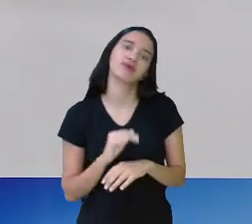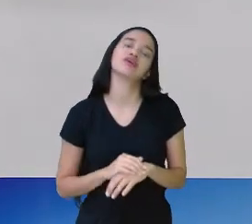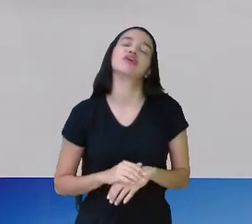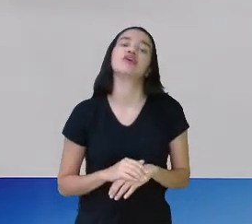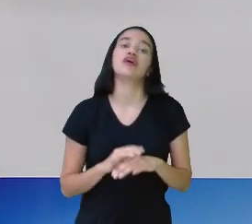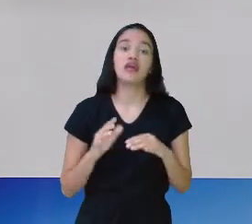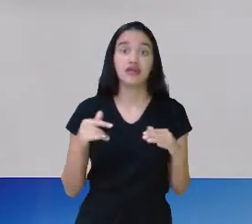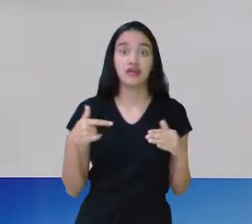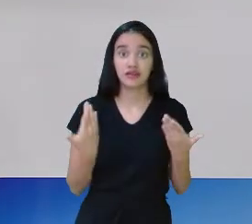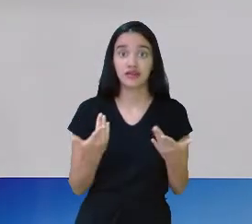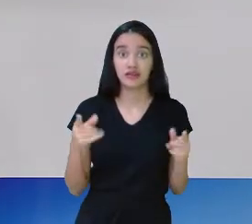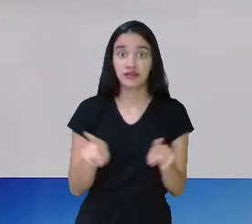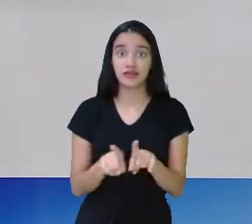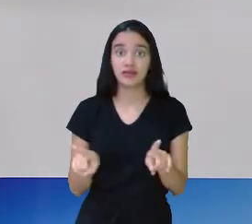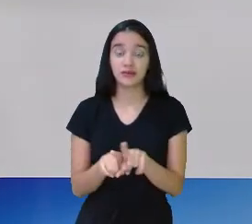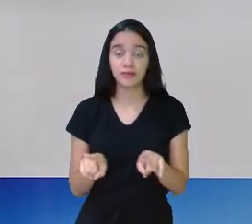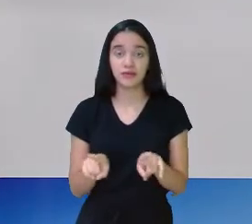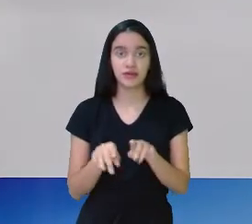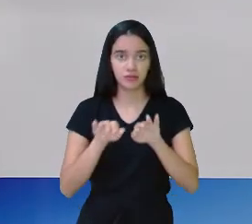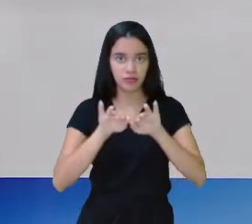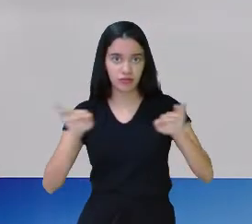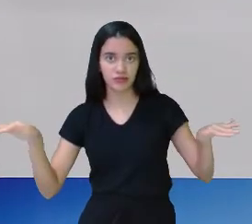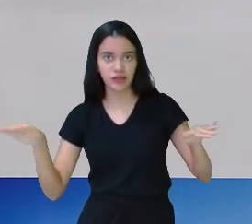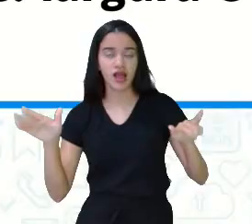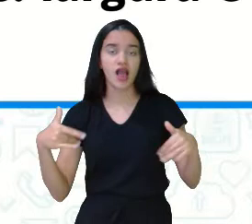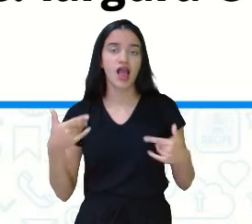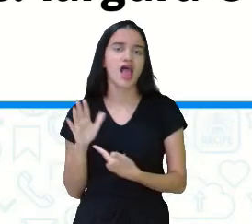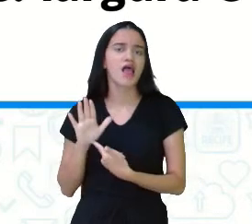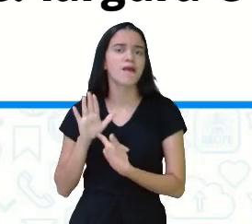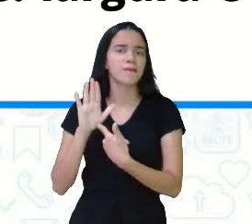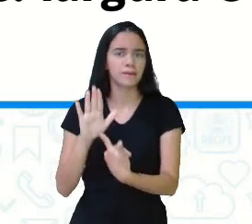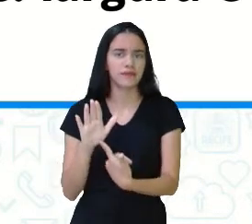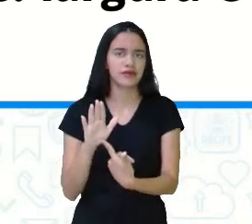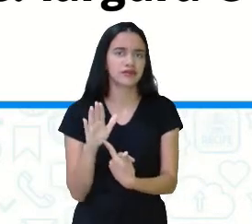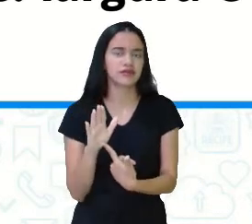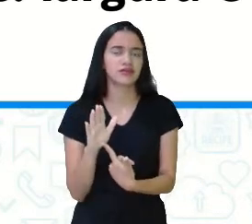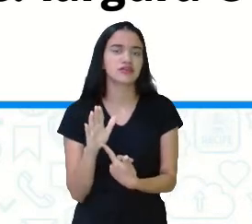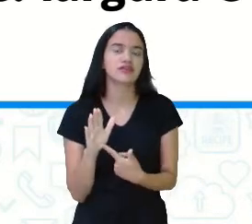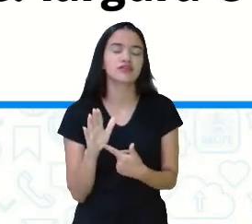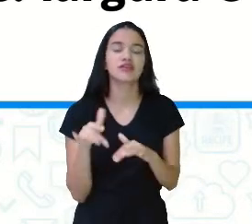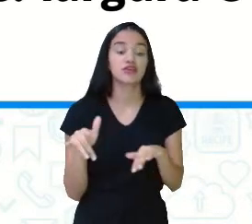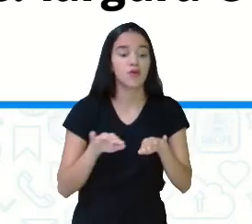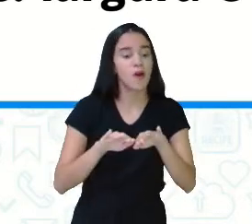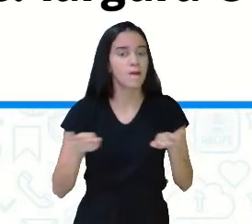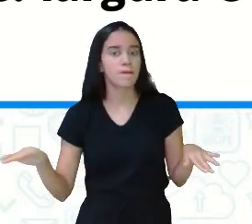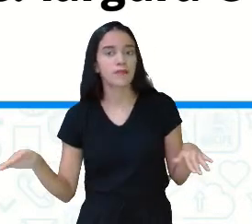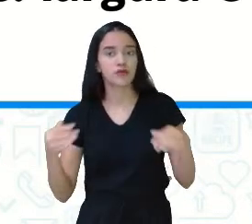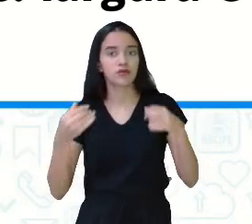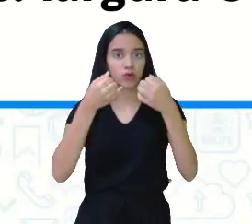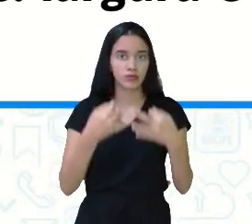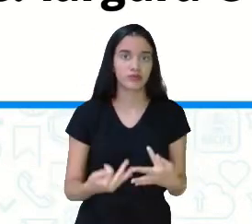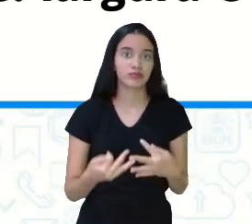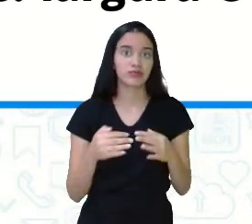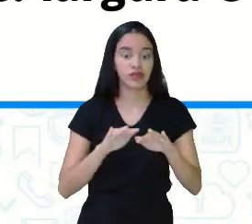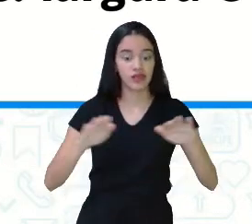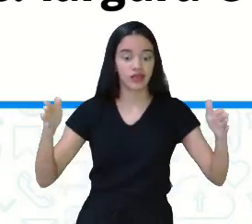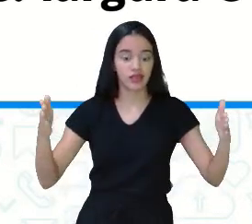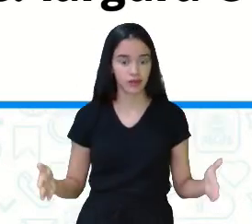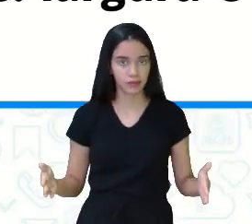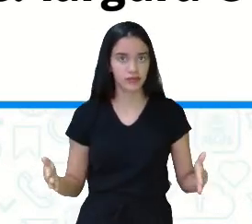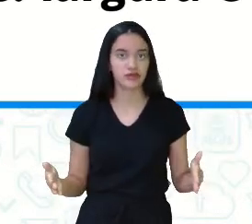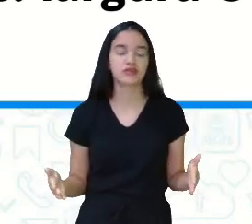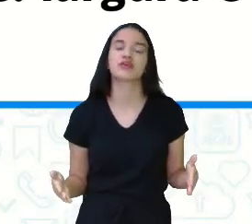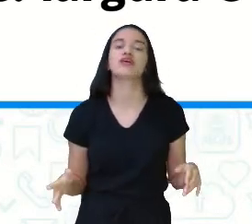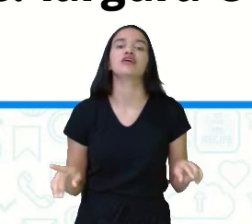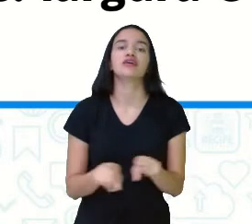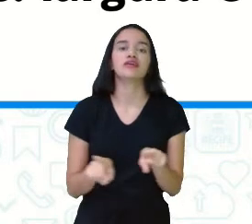bonitinho. As formas planas são representadas a partir de um plano, como eu fiz aqui na mesa.